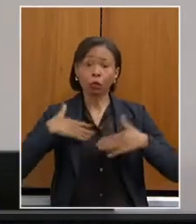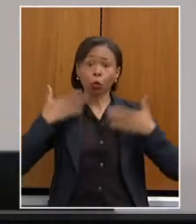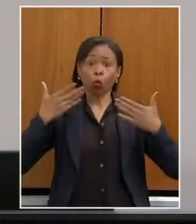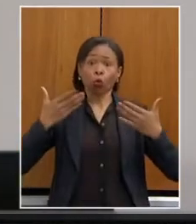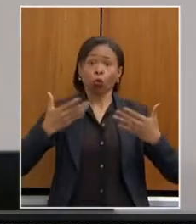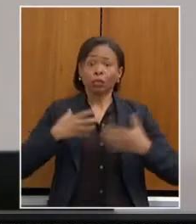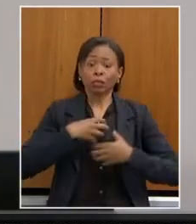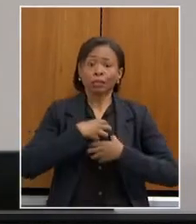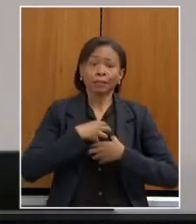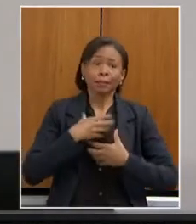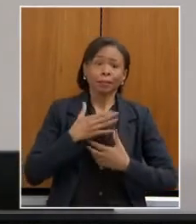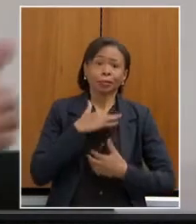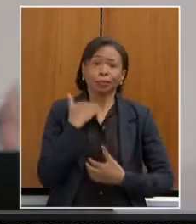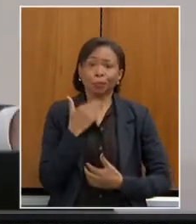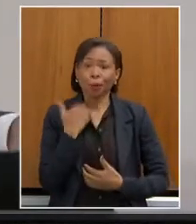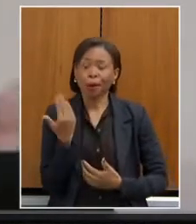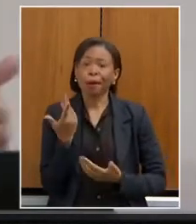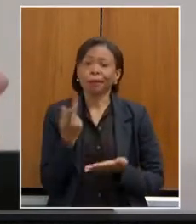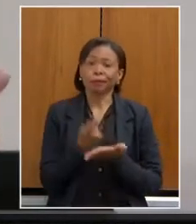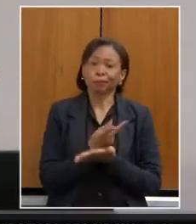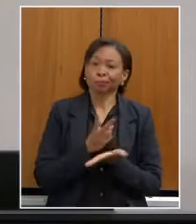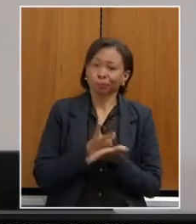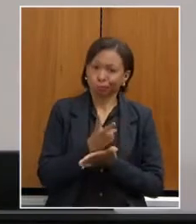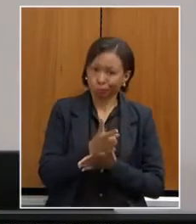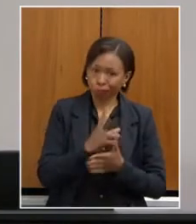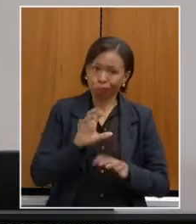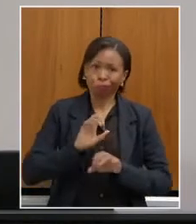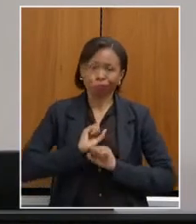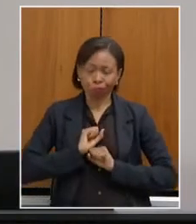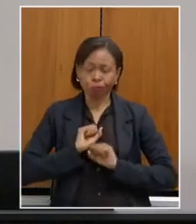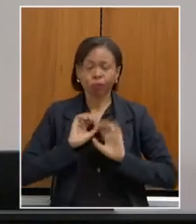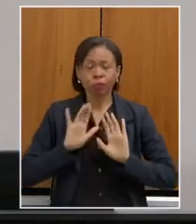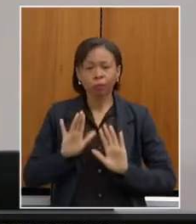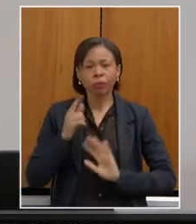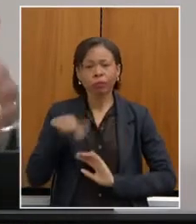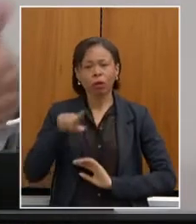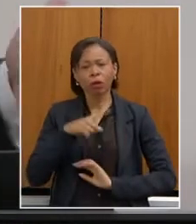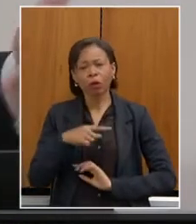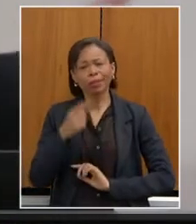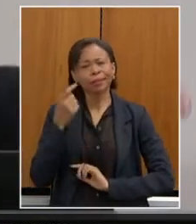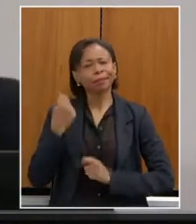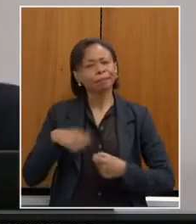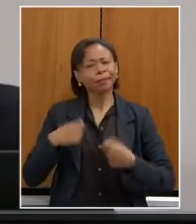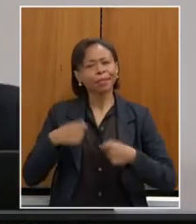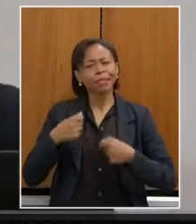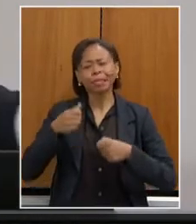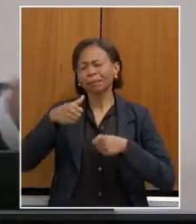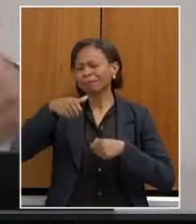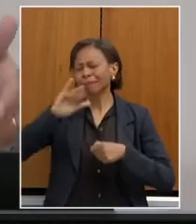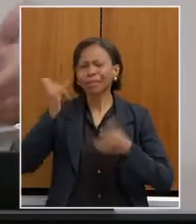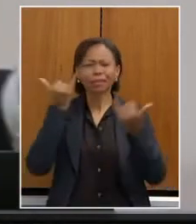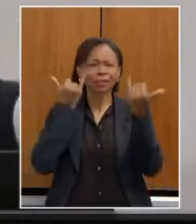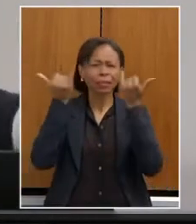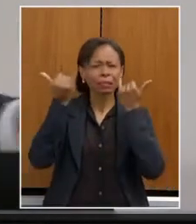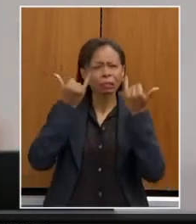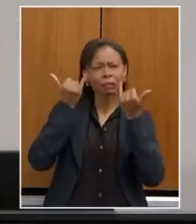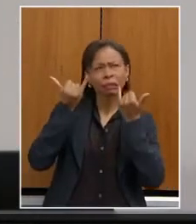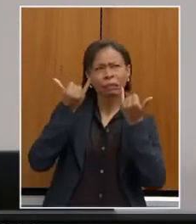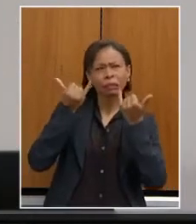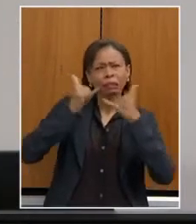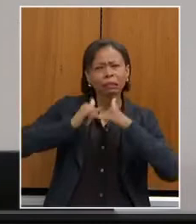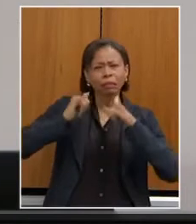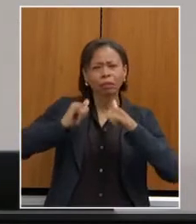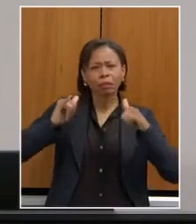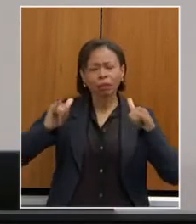atingindo as pessoas. Me parece que nós teremos que ter outras campanhas de vacinação, talvez até de maneira